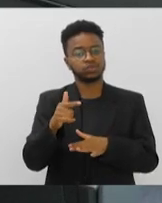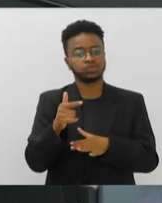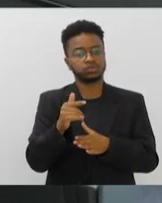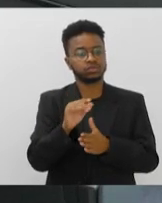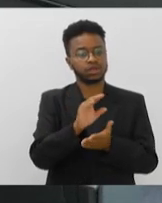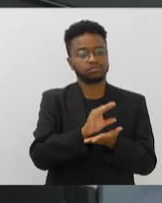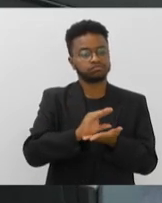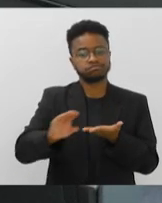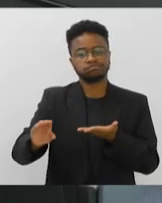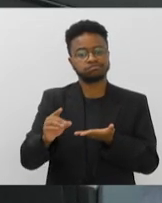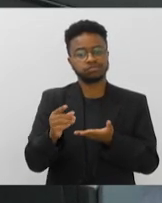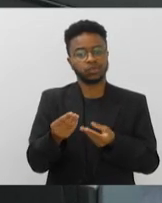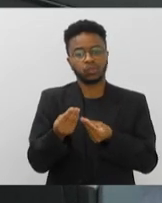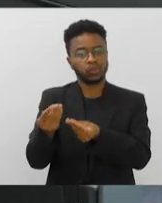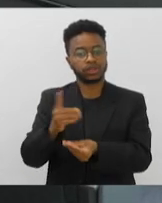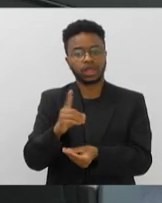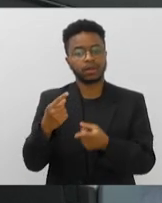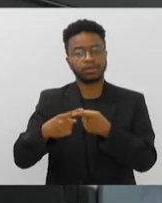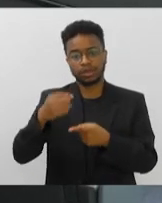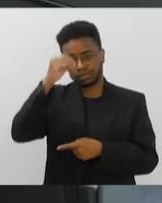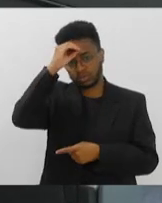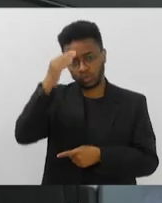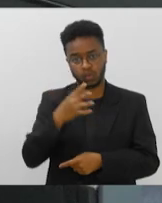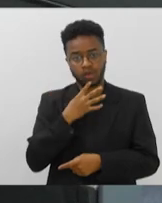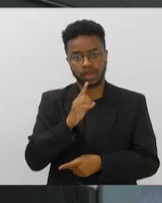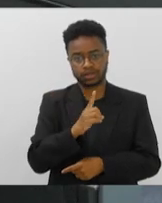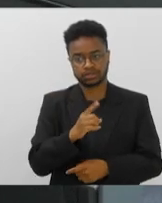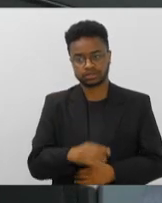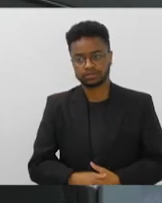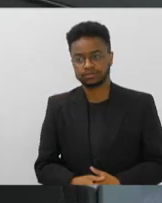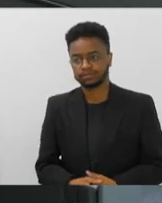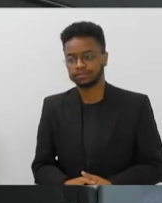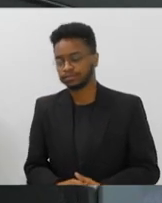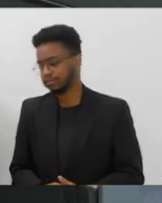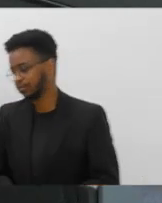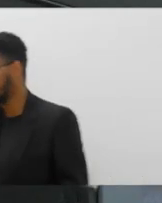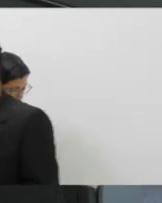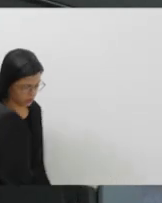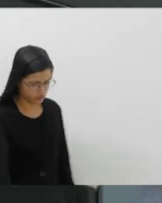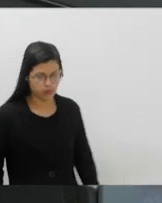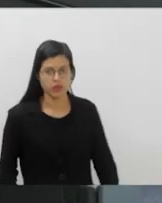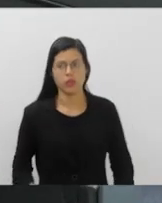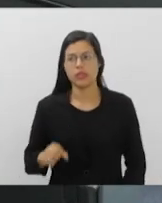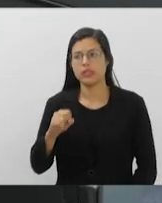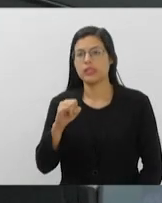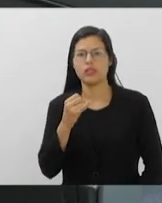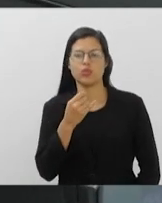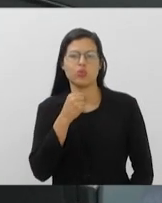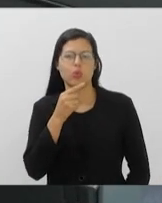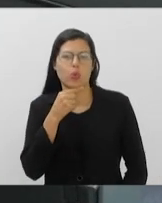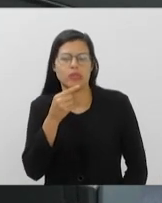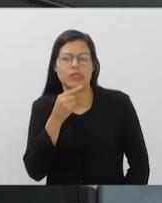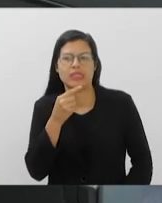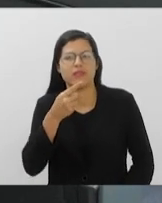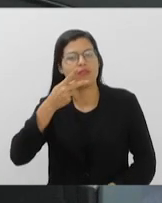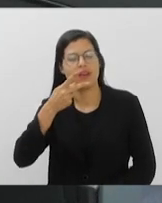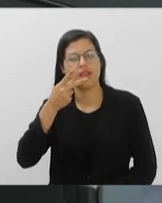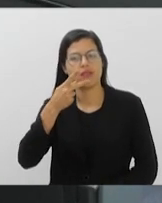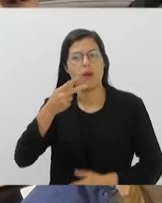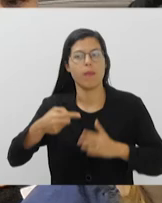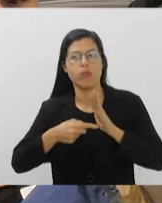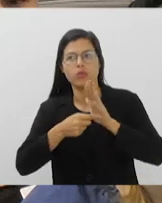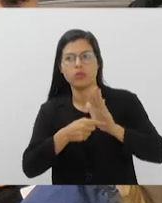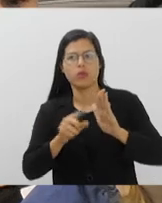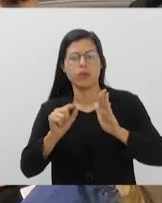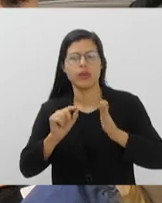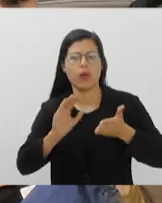enviam recurso por não saberem Então se a gente não conseguir abrir a nossa boca realmente falar o que é o conselho o que ele